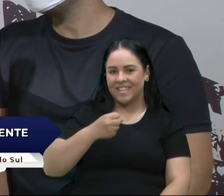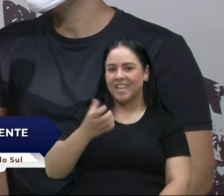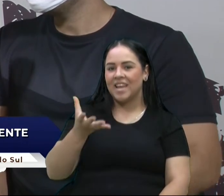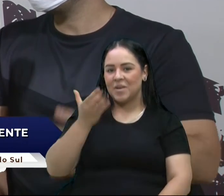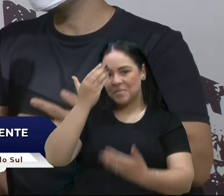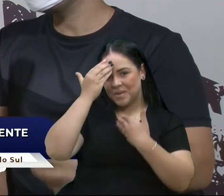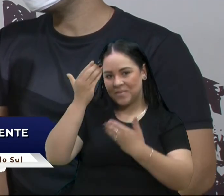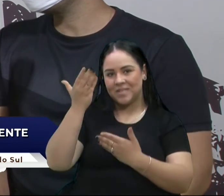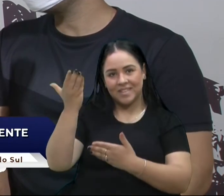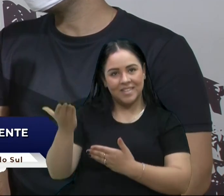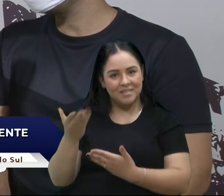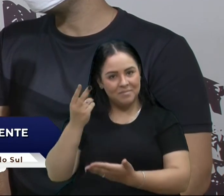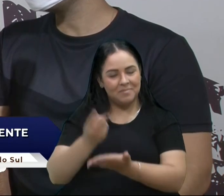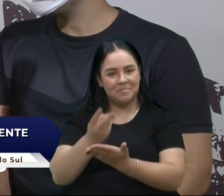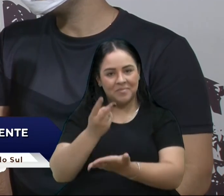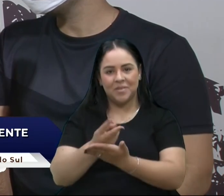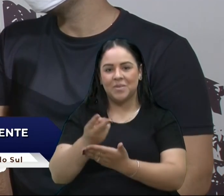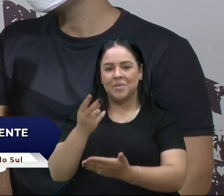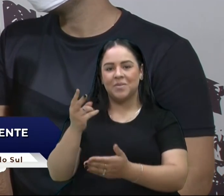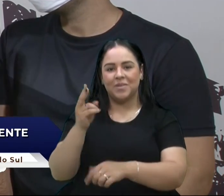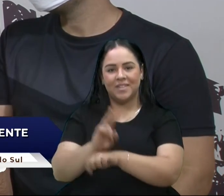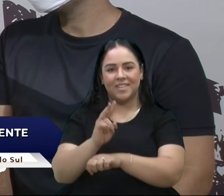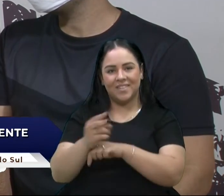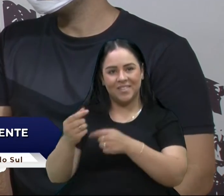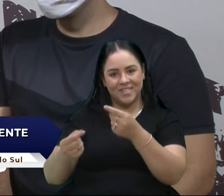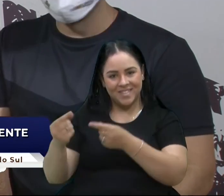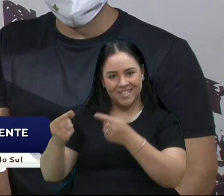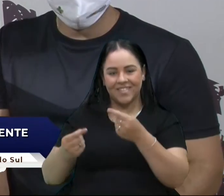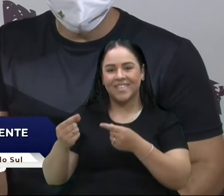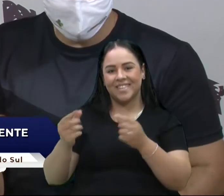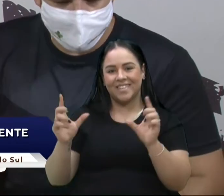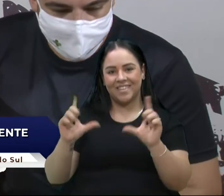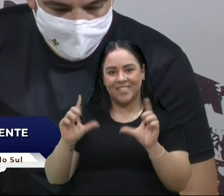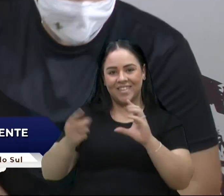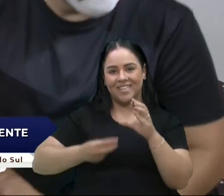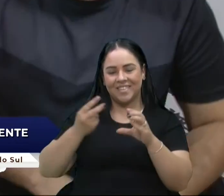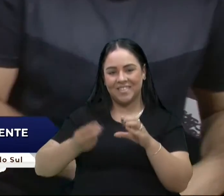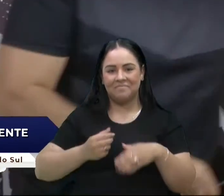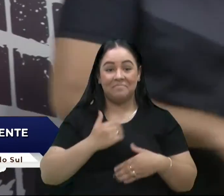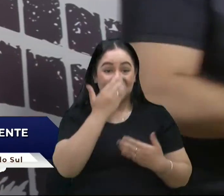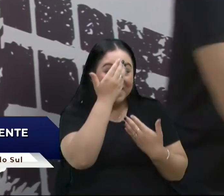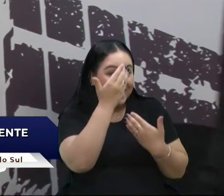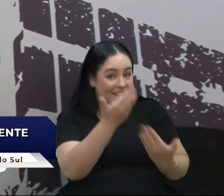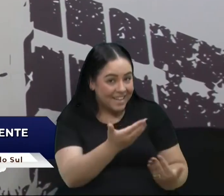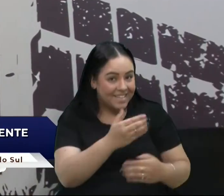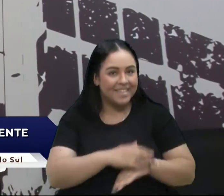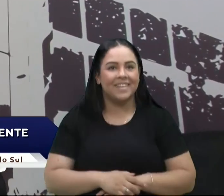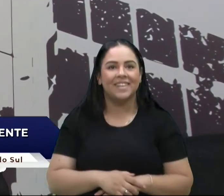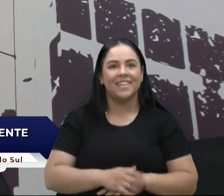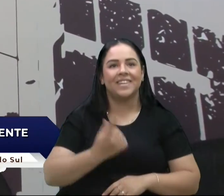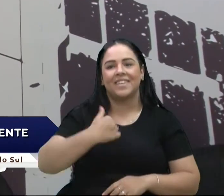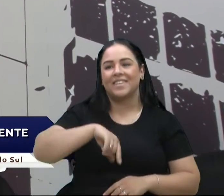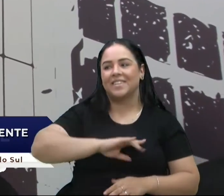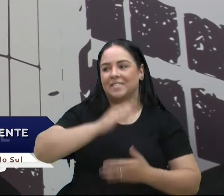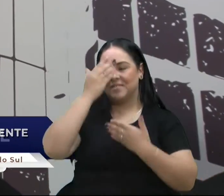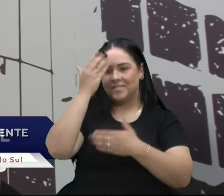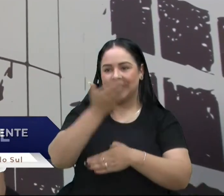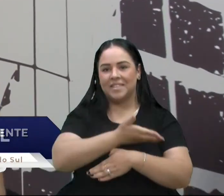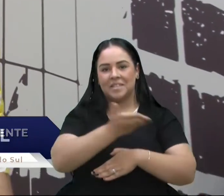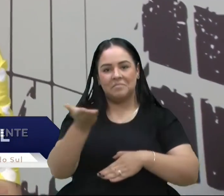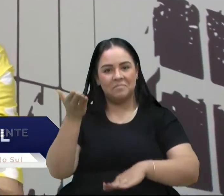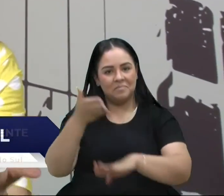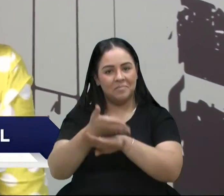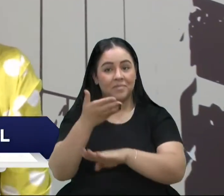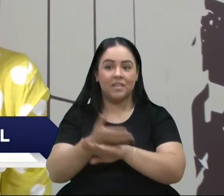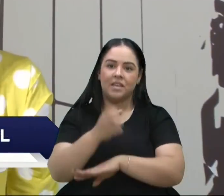quero te agradecer, né, por estar sempre atenta aqui ao debate da TV Câmara. Querido, obrigada. Gente, a gente vai agradecendo a participação de vocês.